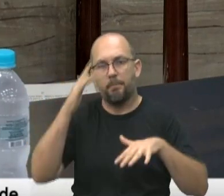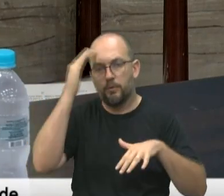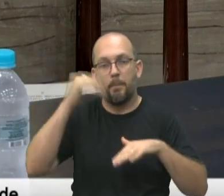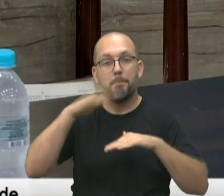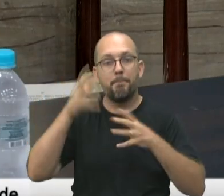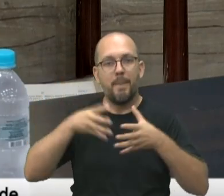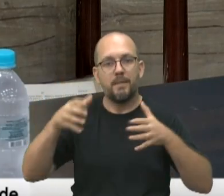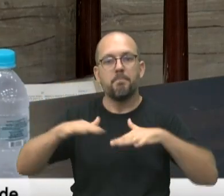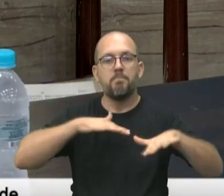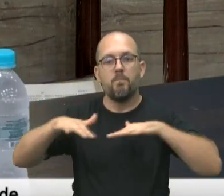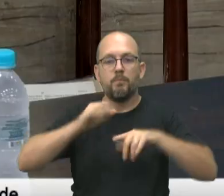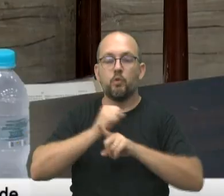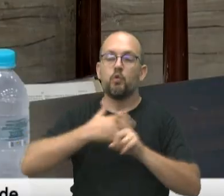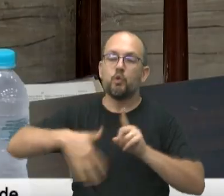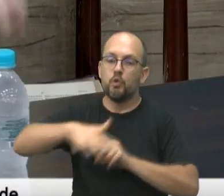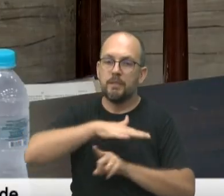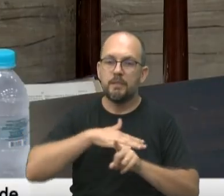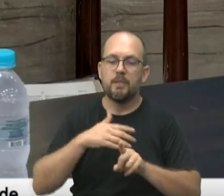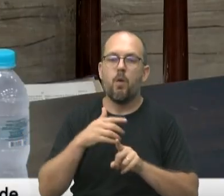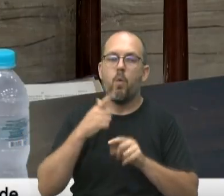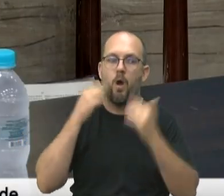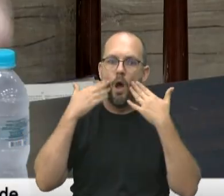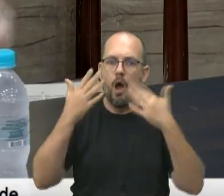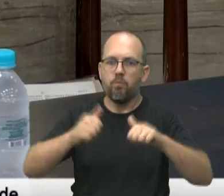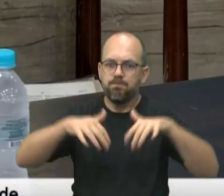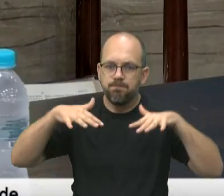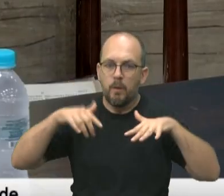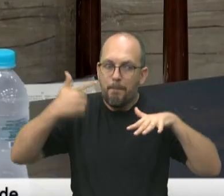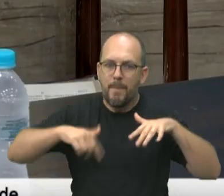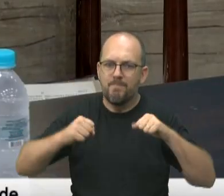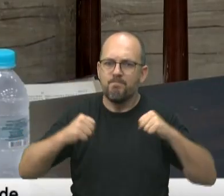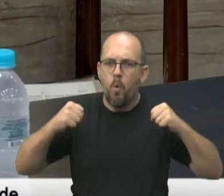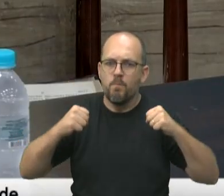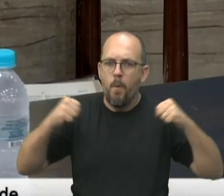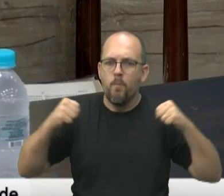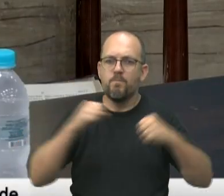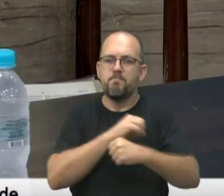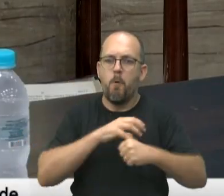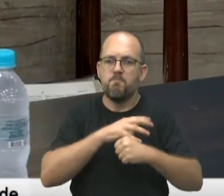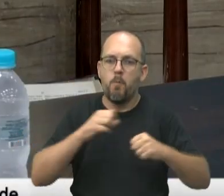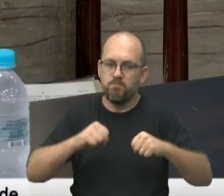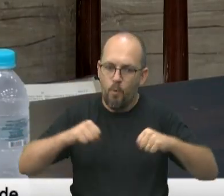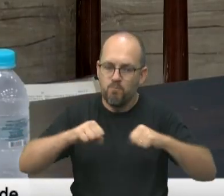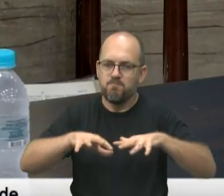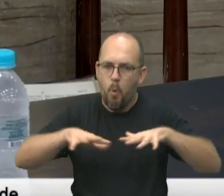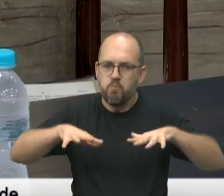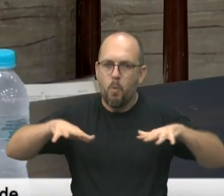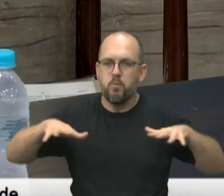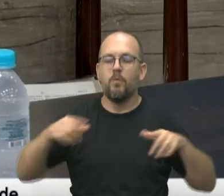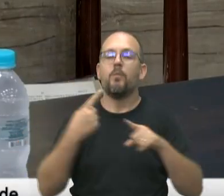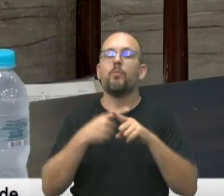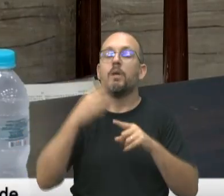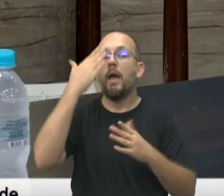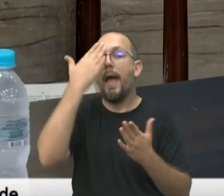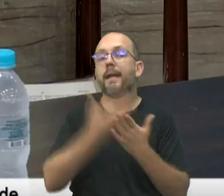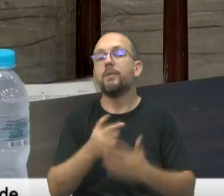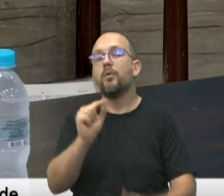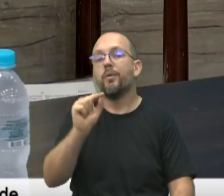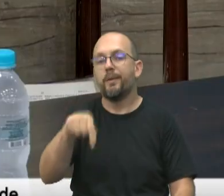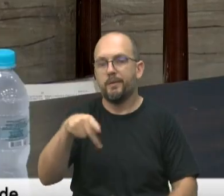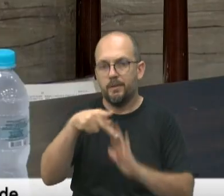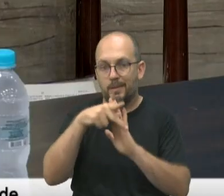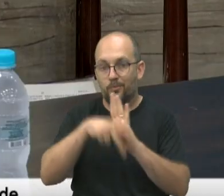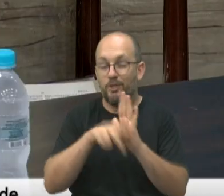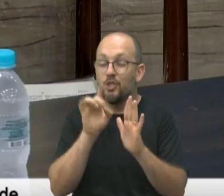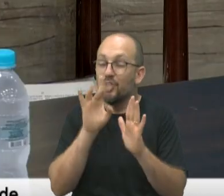movimento social, a partir dessa audiência, que vai sair mais fortalecido e trazer mais pessoas, porque acreditem, que esse projeto só vai